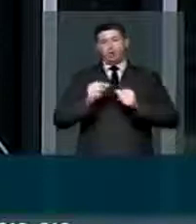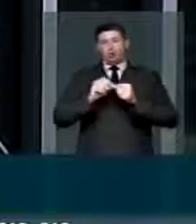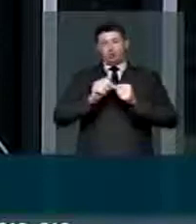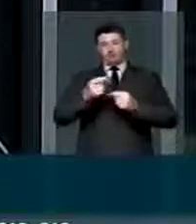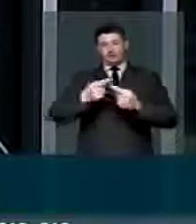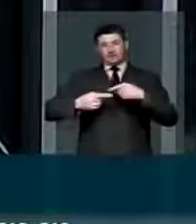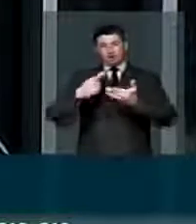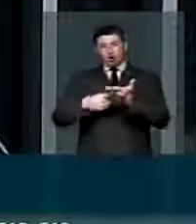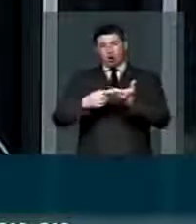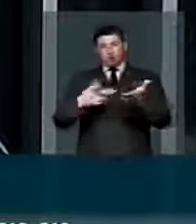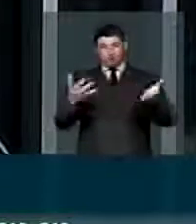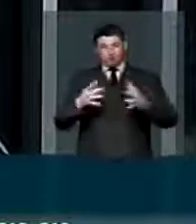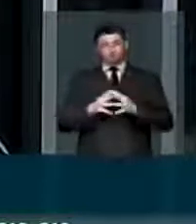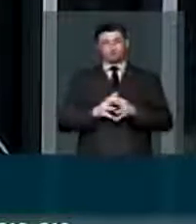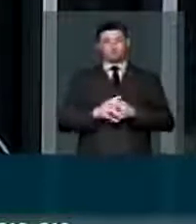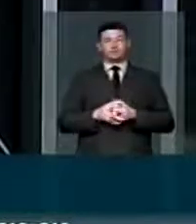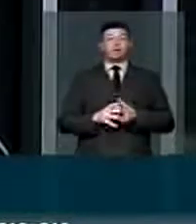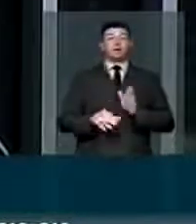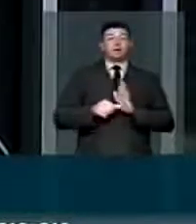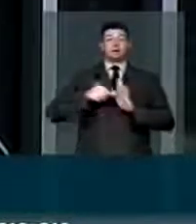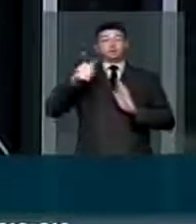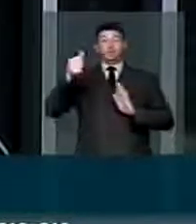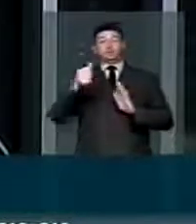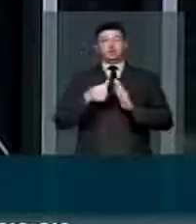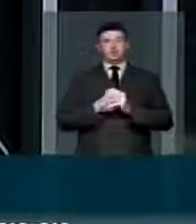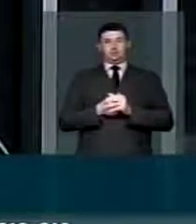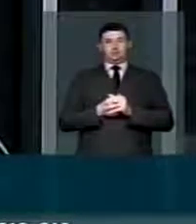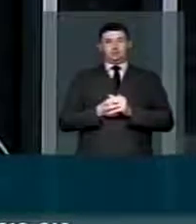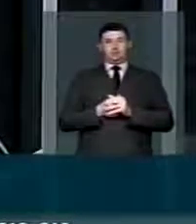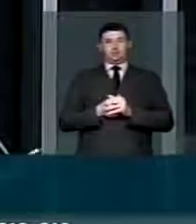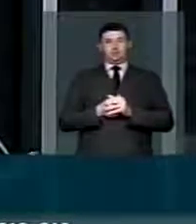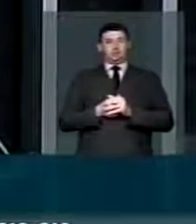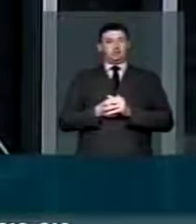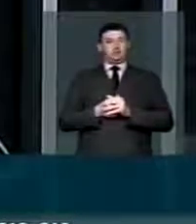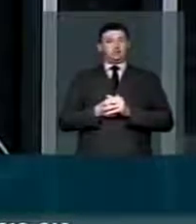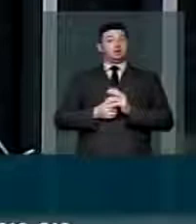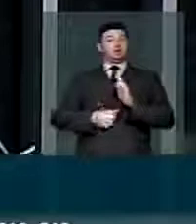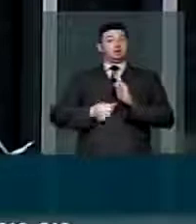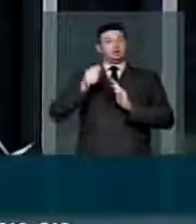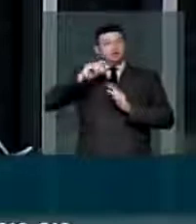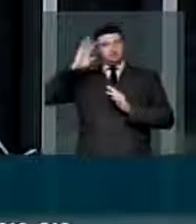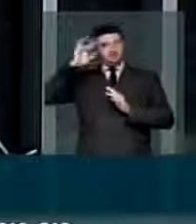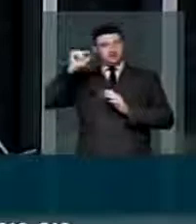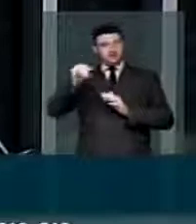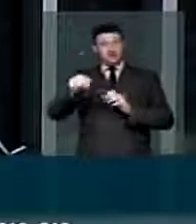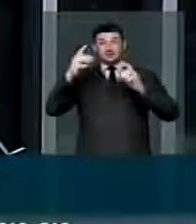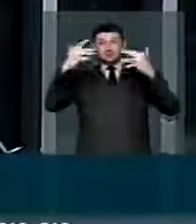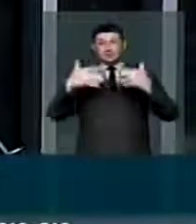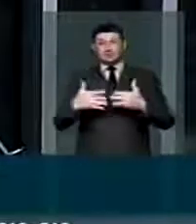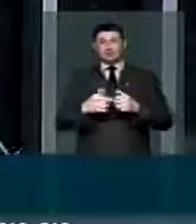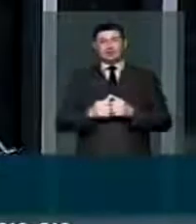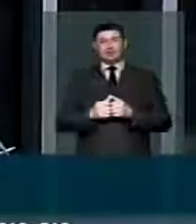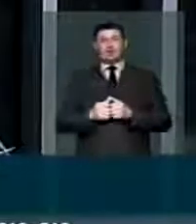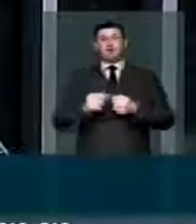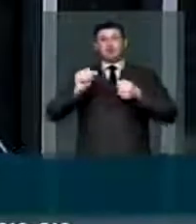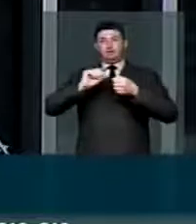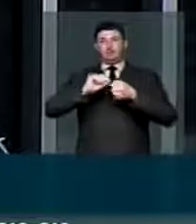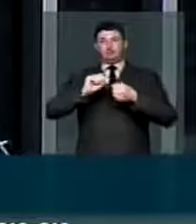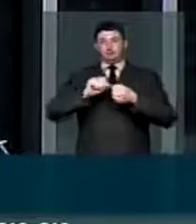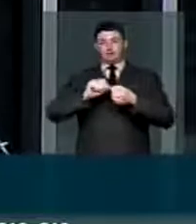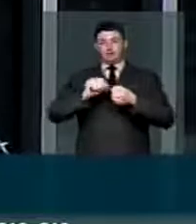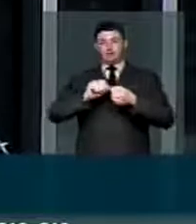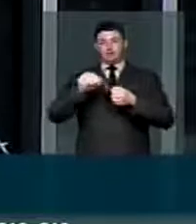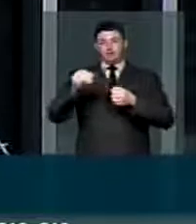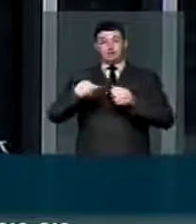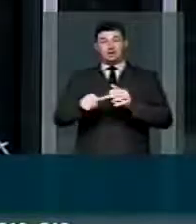realizado? Primeiro, é bom considerar e esclarecer que foi feito